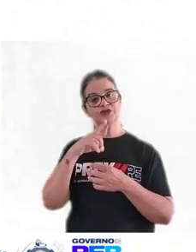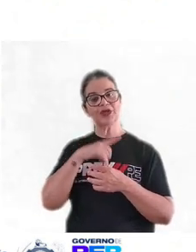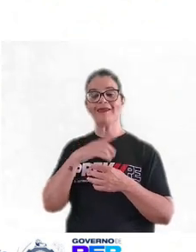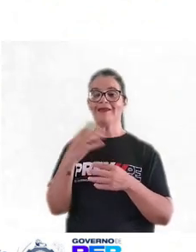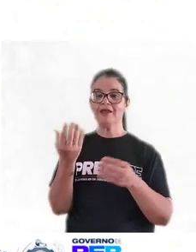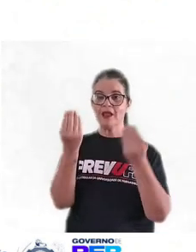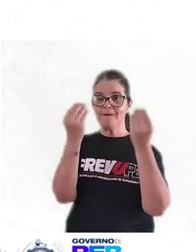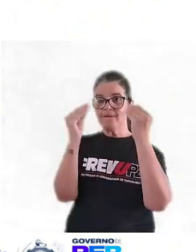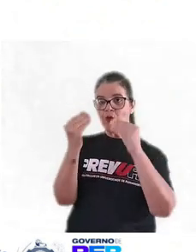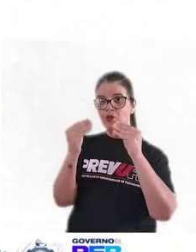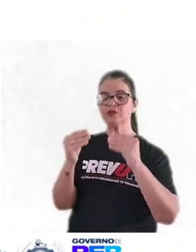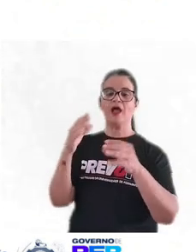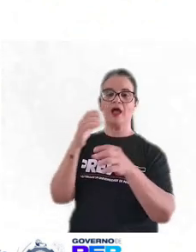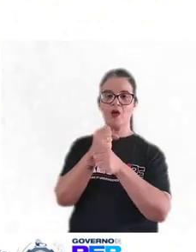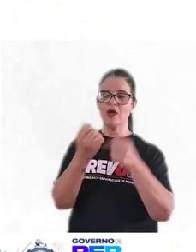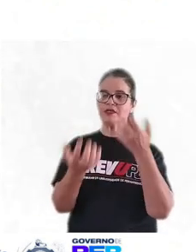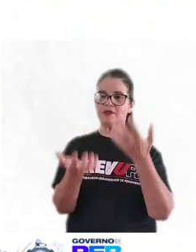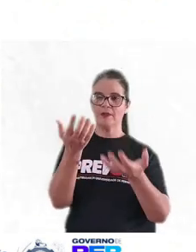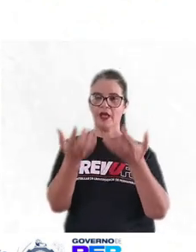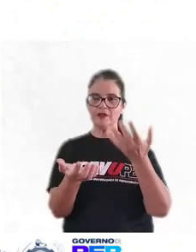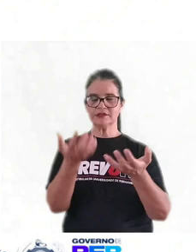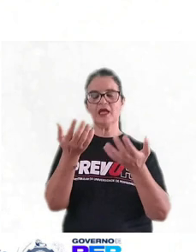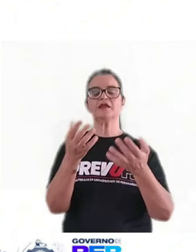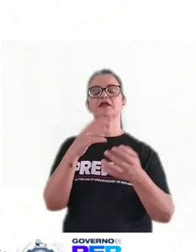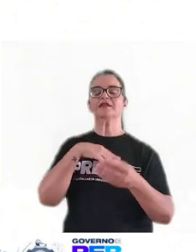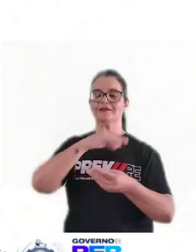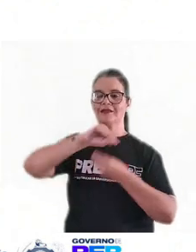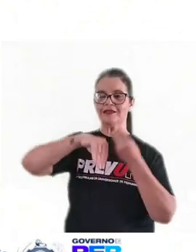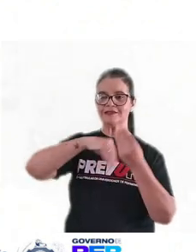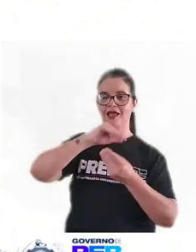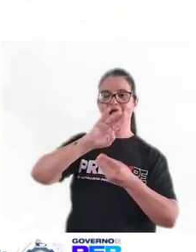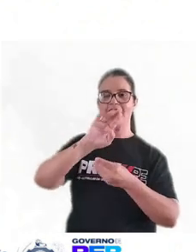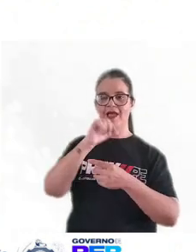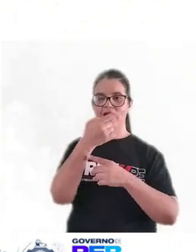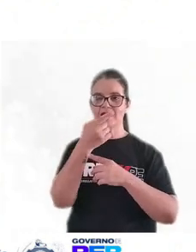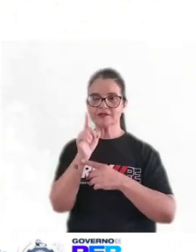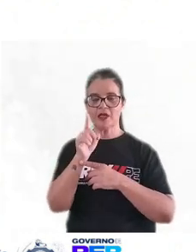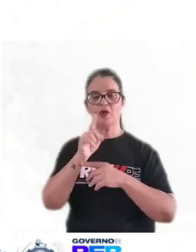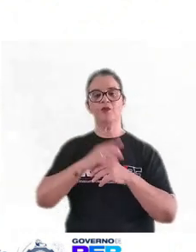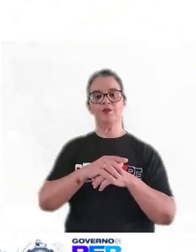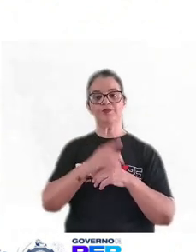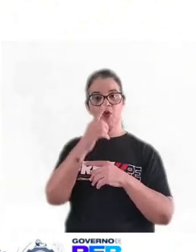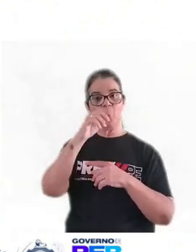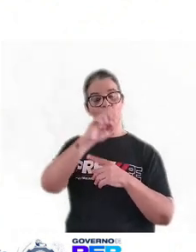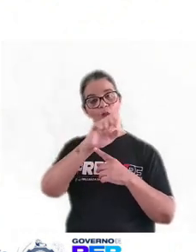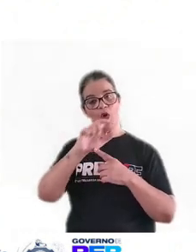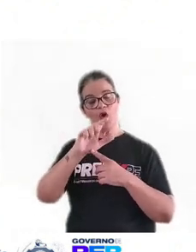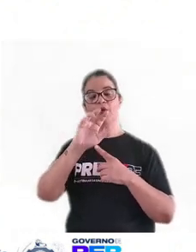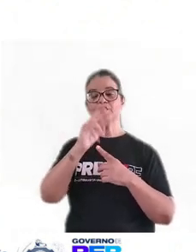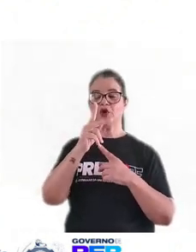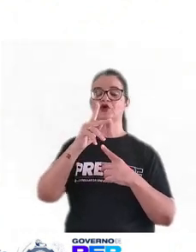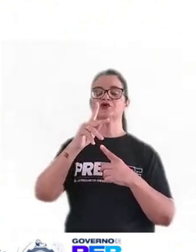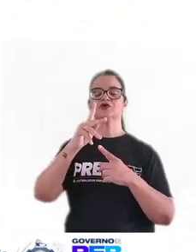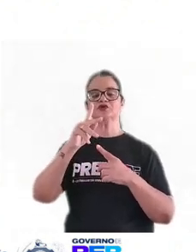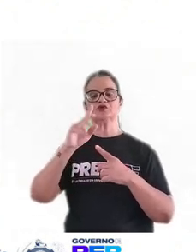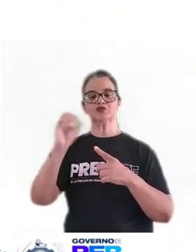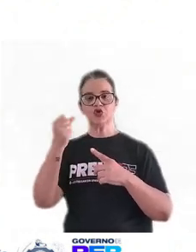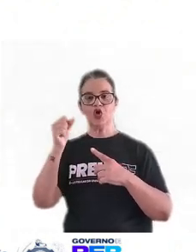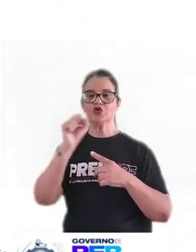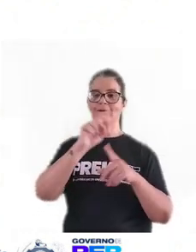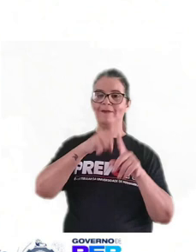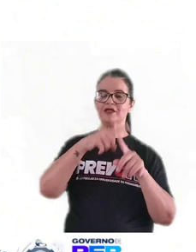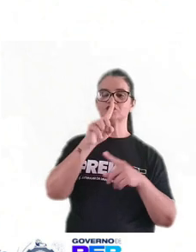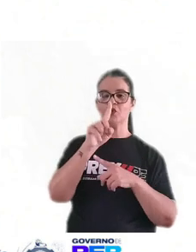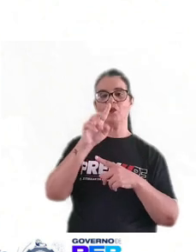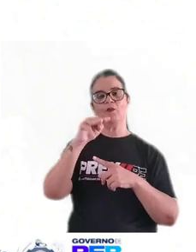Inicialmente, nós vamos ter que montar a equação balanceada dessa reação. Então, 1 mol de hidróxido de